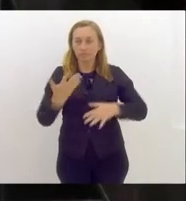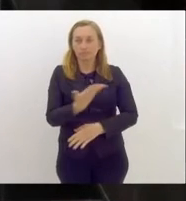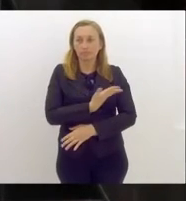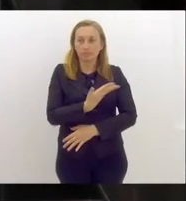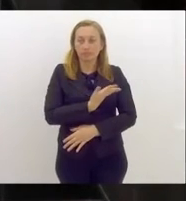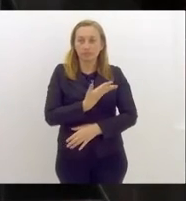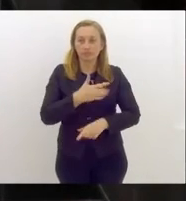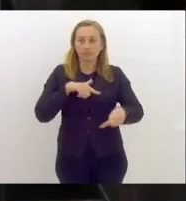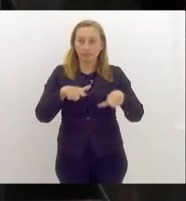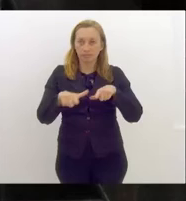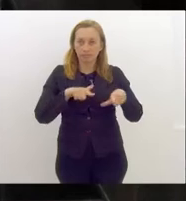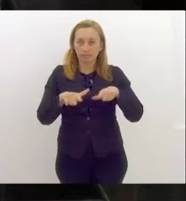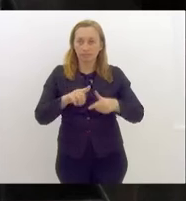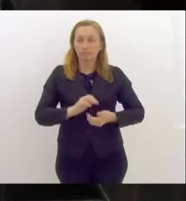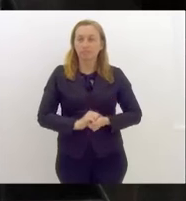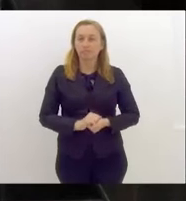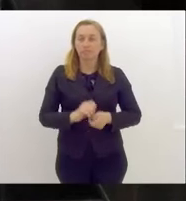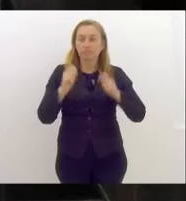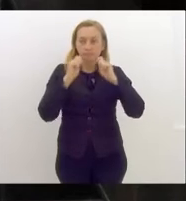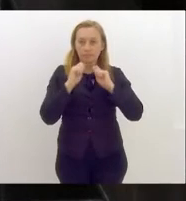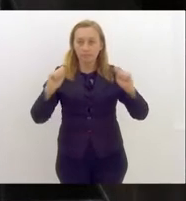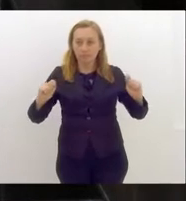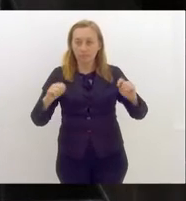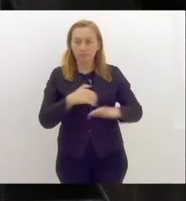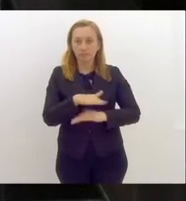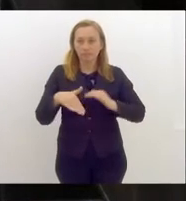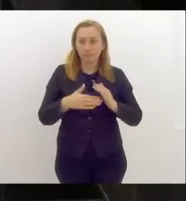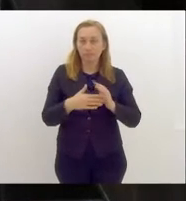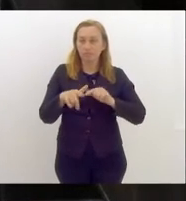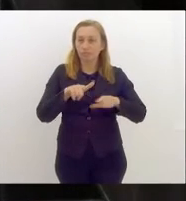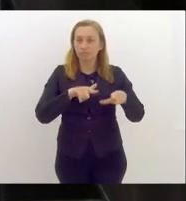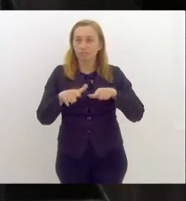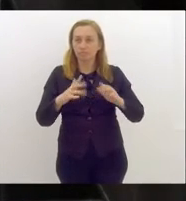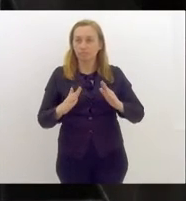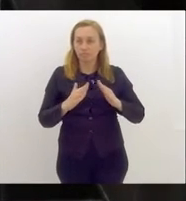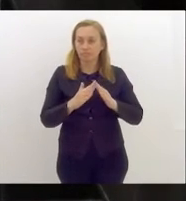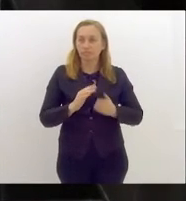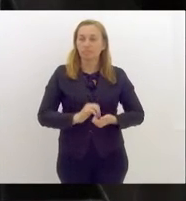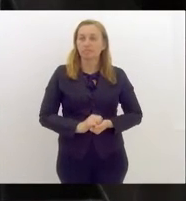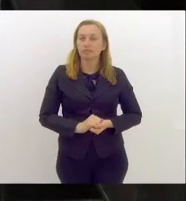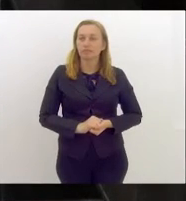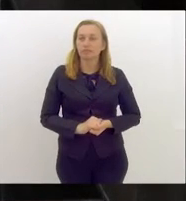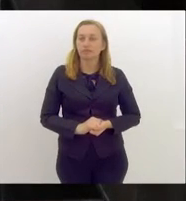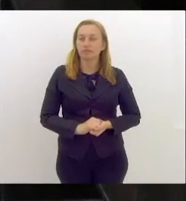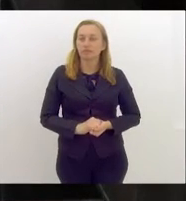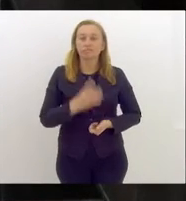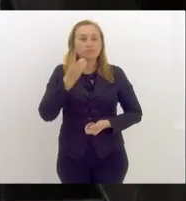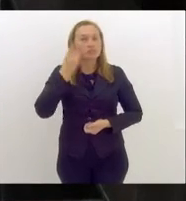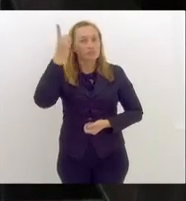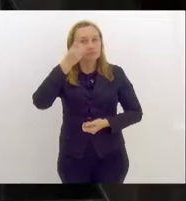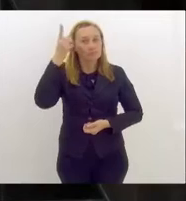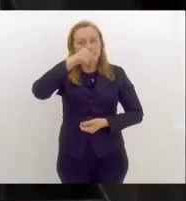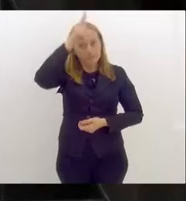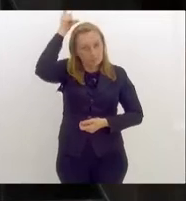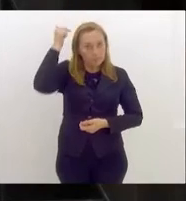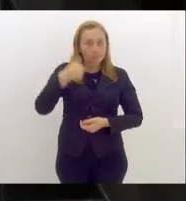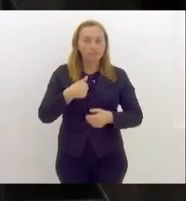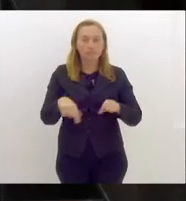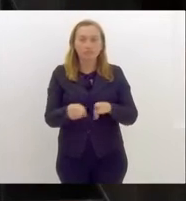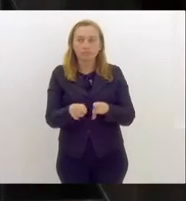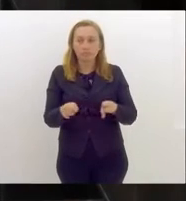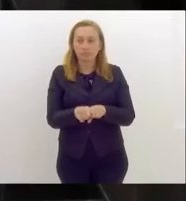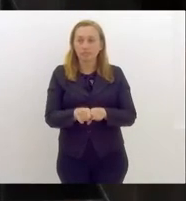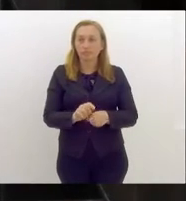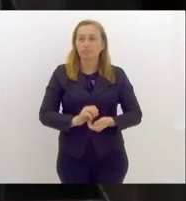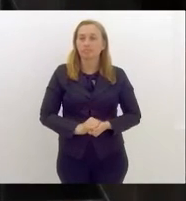colegas assessores assessores trabalhadores e trabalhadoras da casa é deputado Luís Paulo Eu também embora